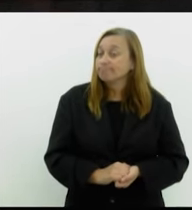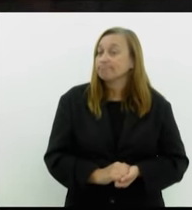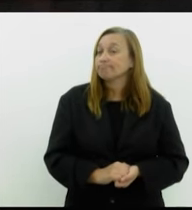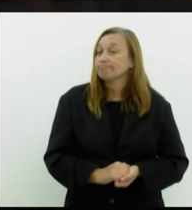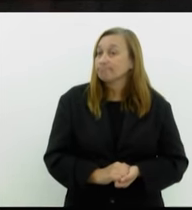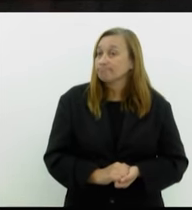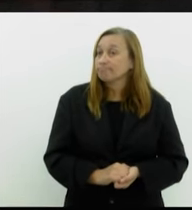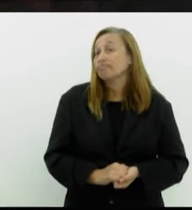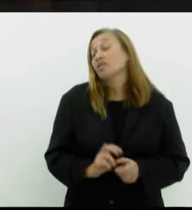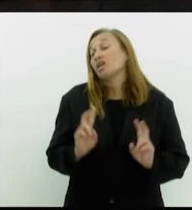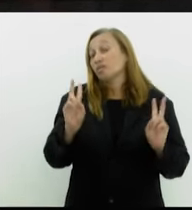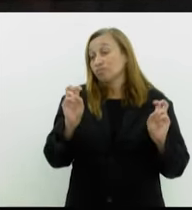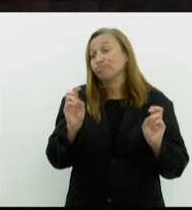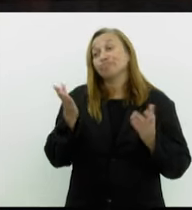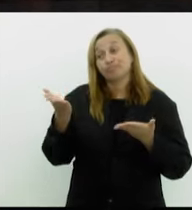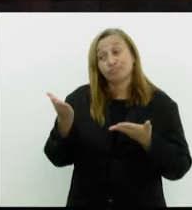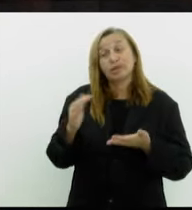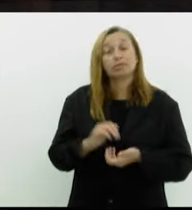Esse é um tema.